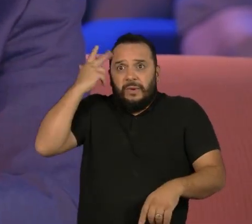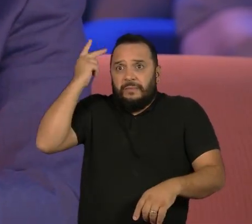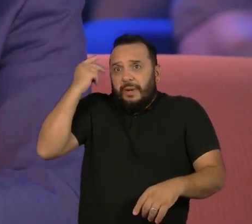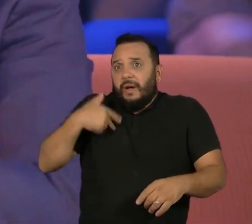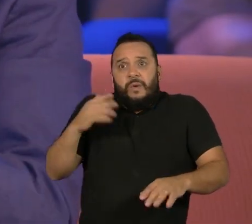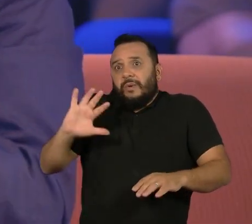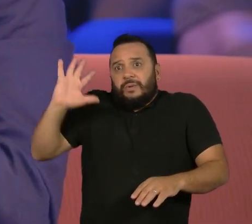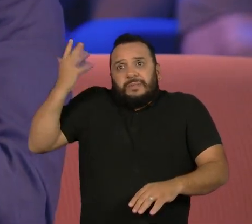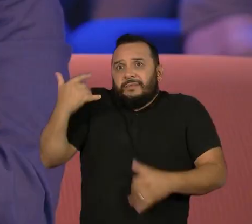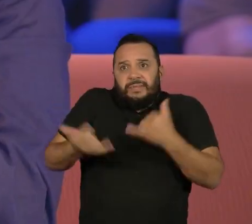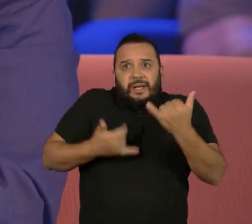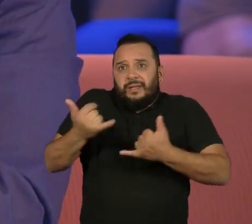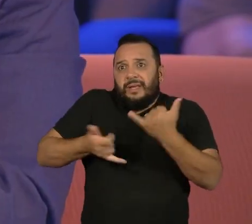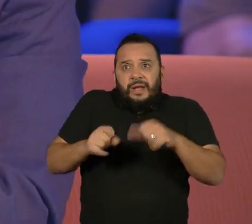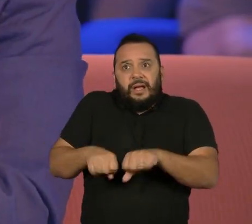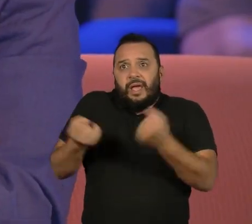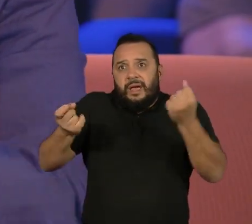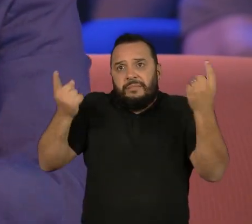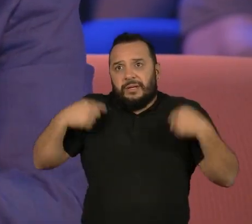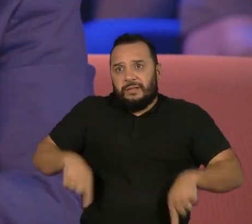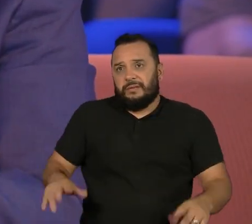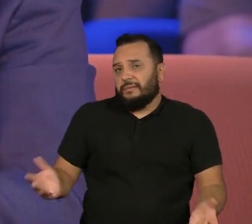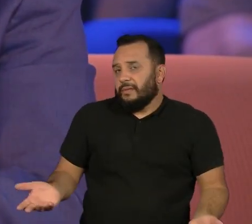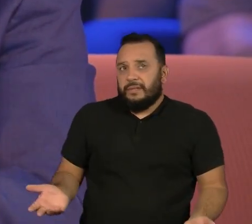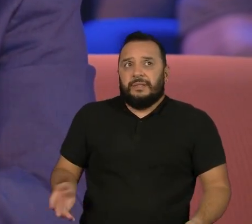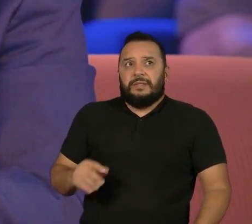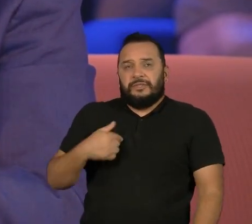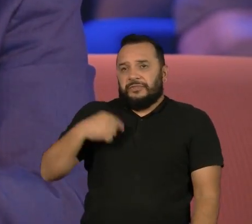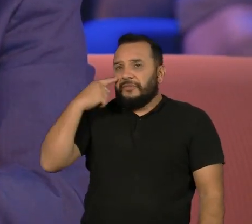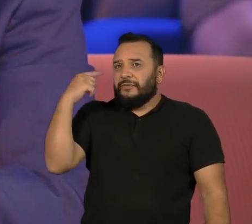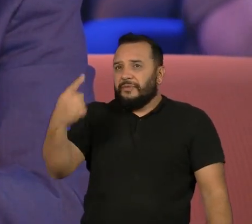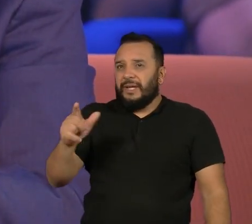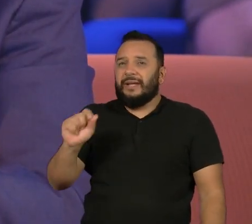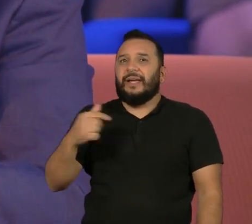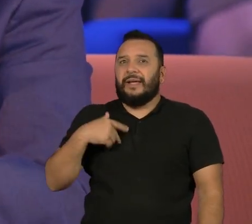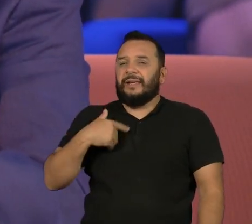brincadeira. E quando você começa a ver que as crianças não estão